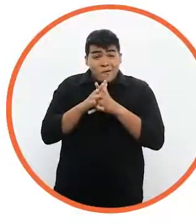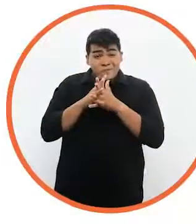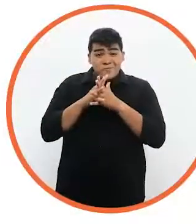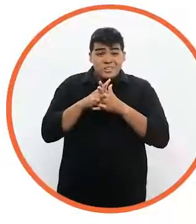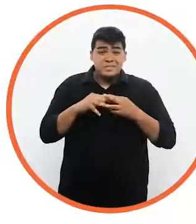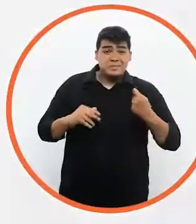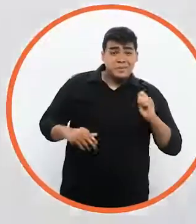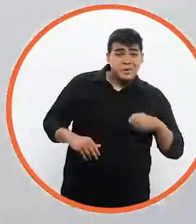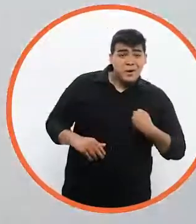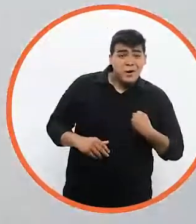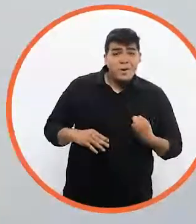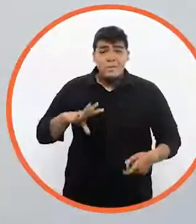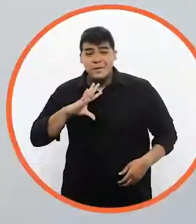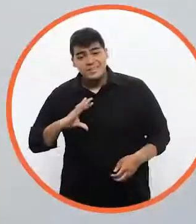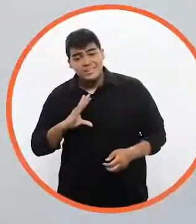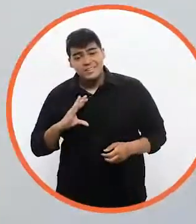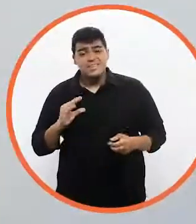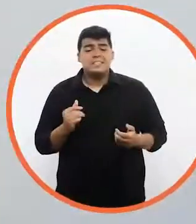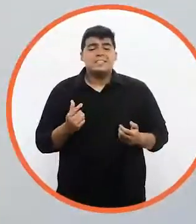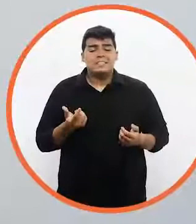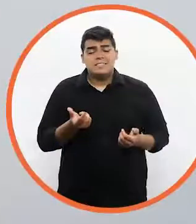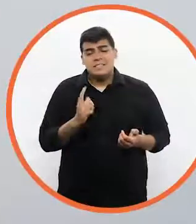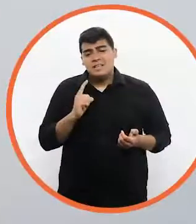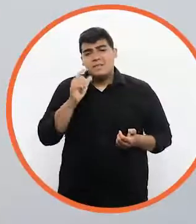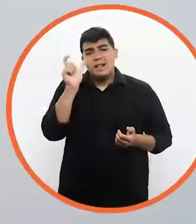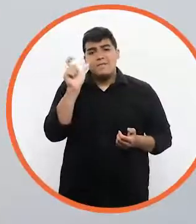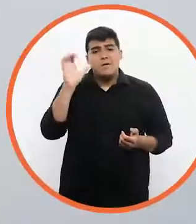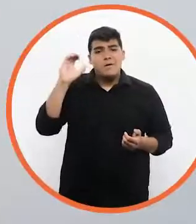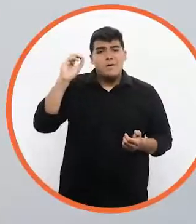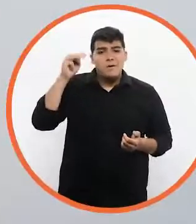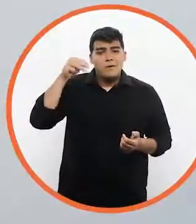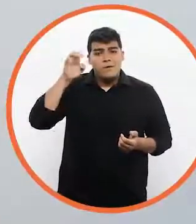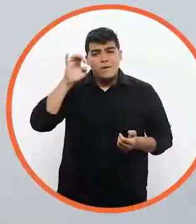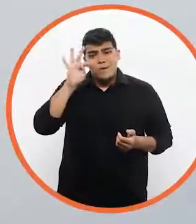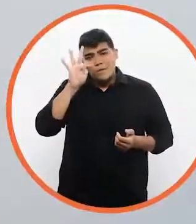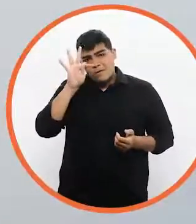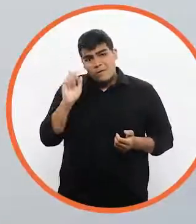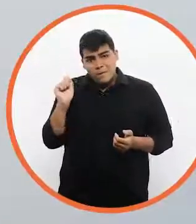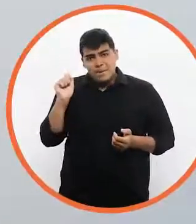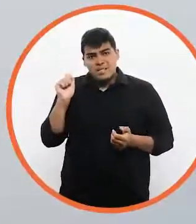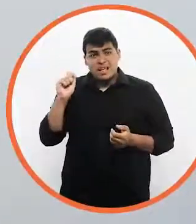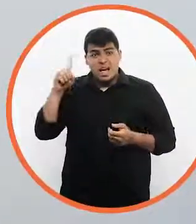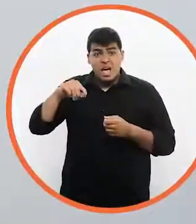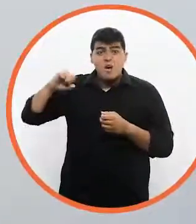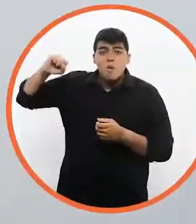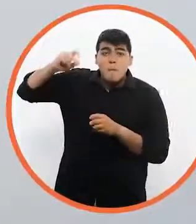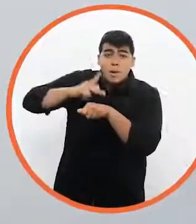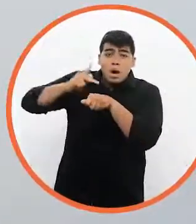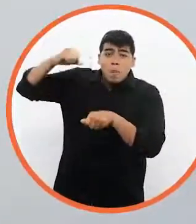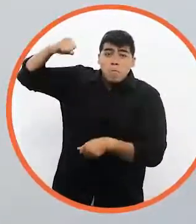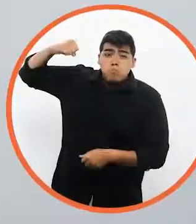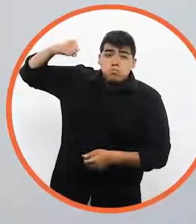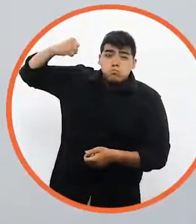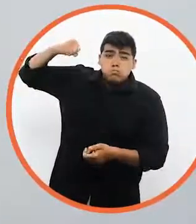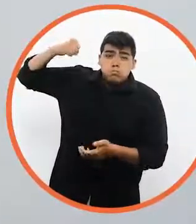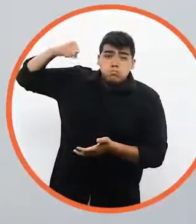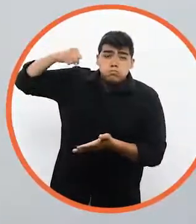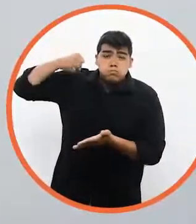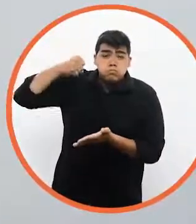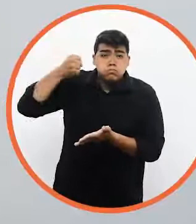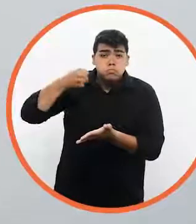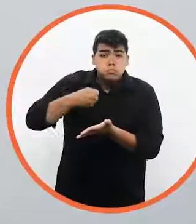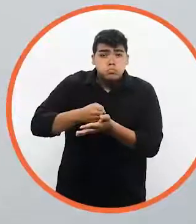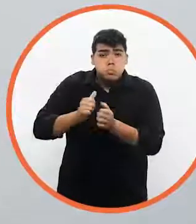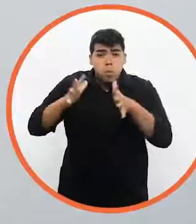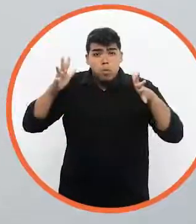tem cometa. Cometa para a gente é algo totalmente diferente do que seria um cometa na língua espanhola. Um cometa na língua